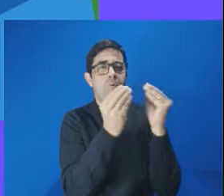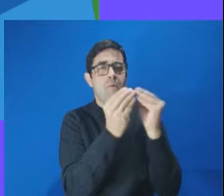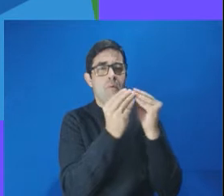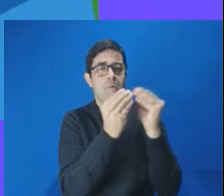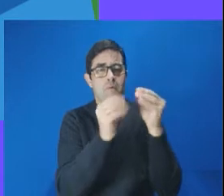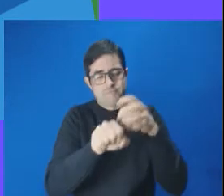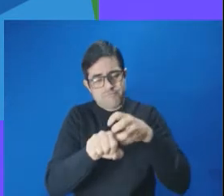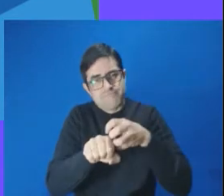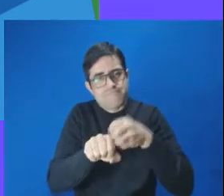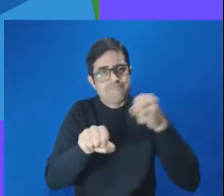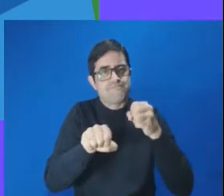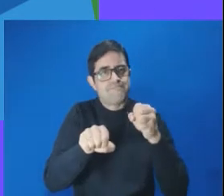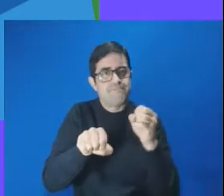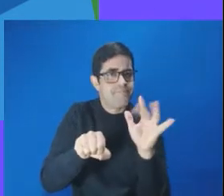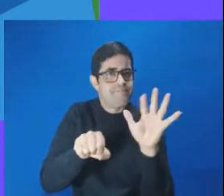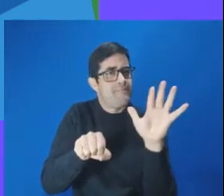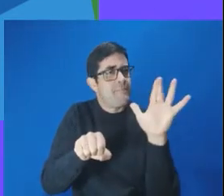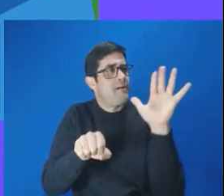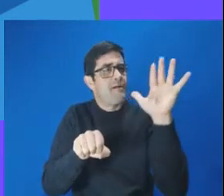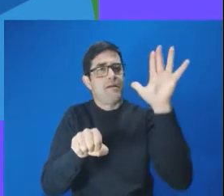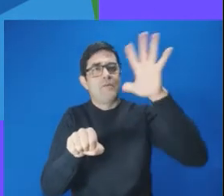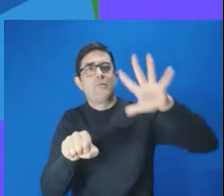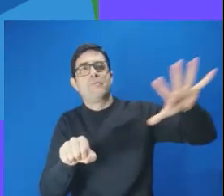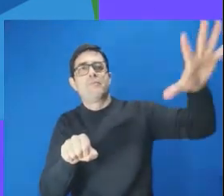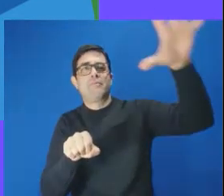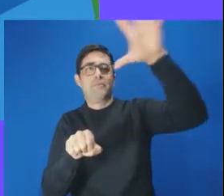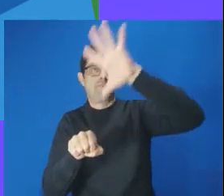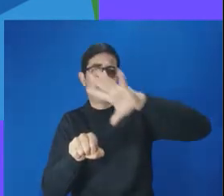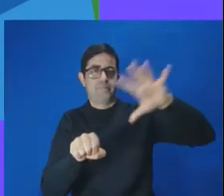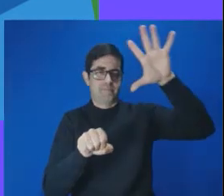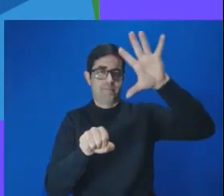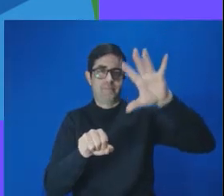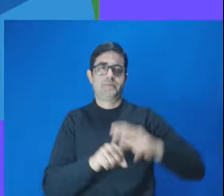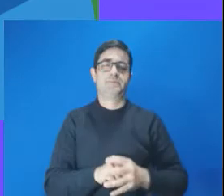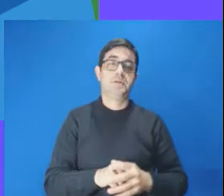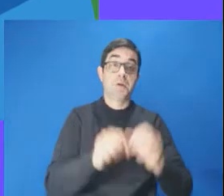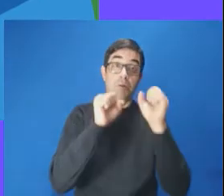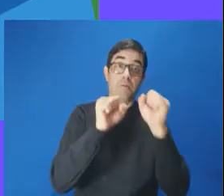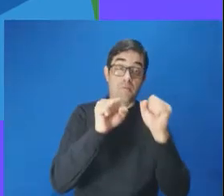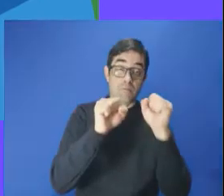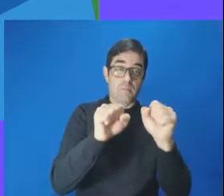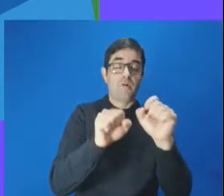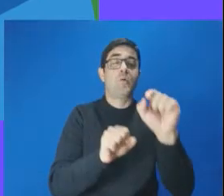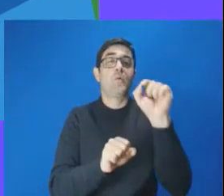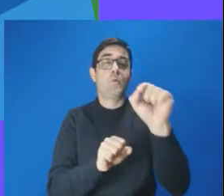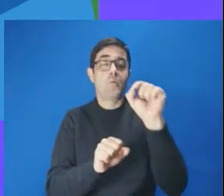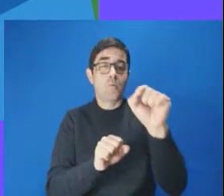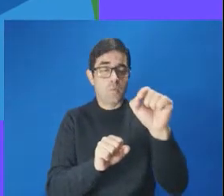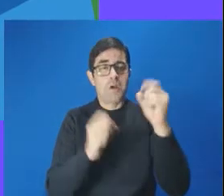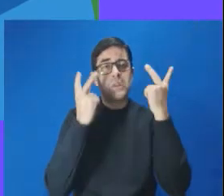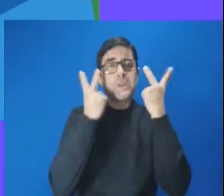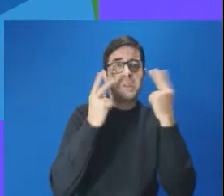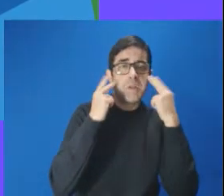essas moléculas se desprendem, né, facilmente do seu material de origem e se espalham pela atmosfera. Eles podem